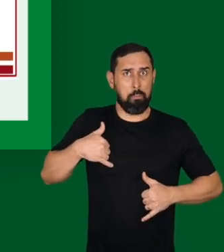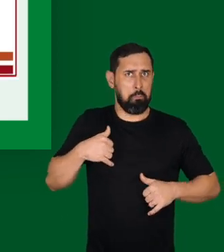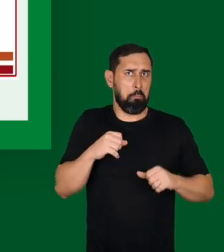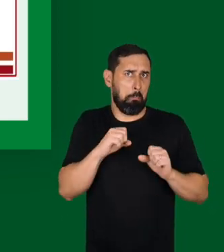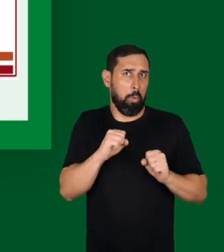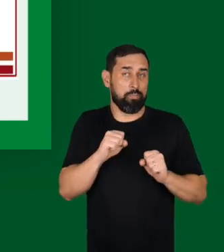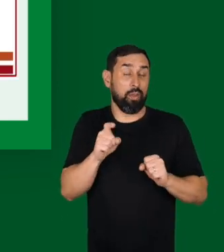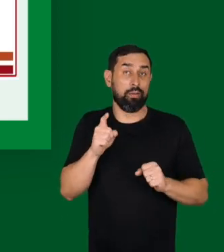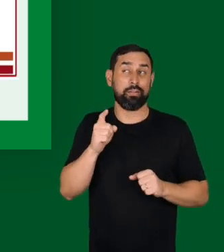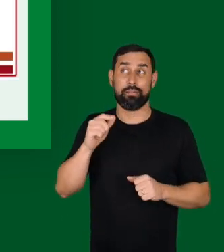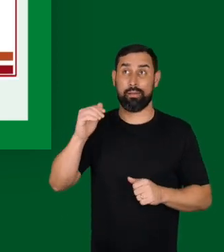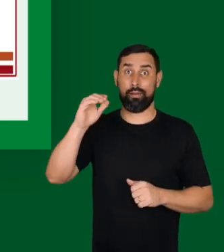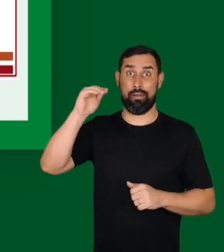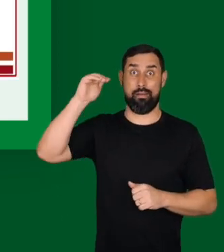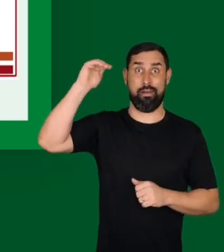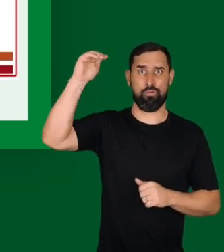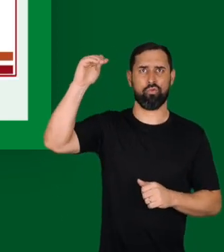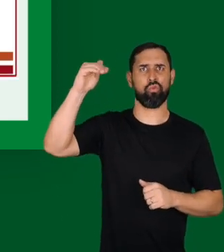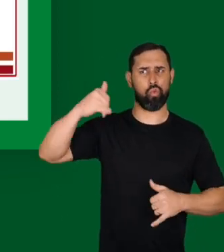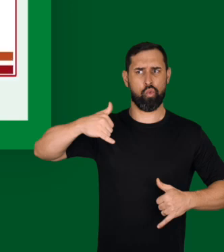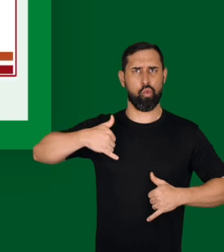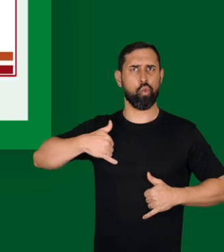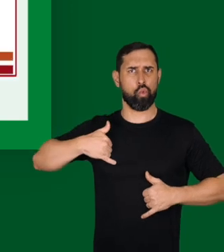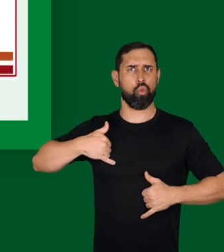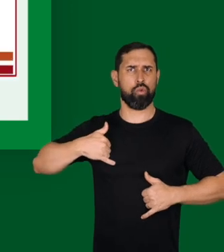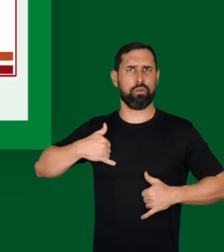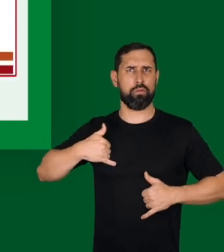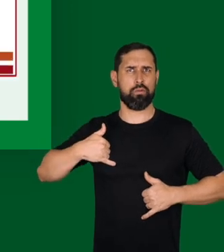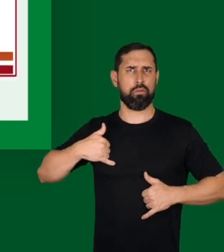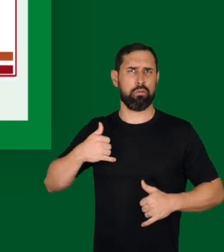o marca-passo, que em adulto você usa mais